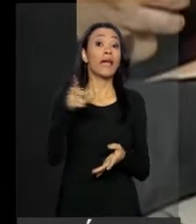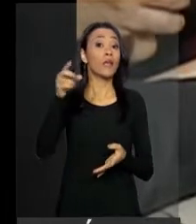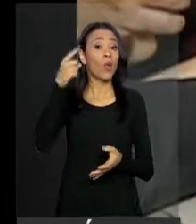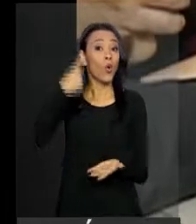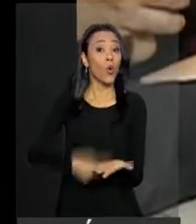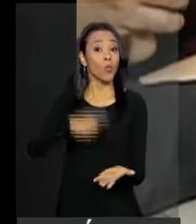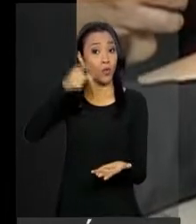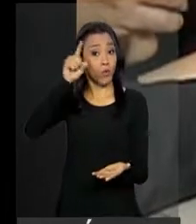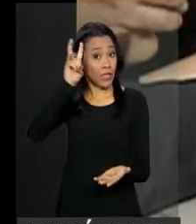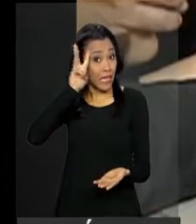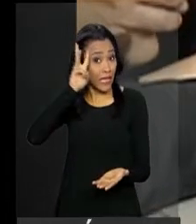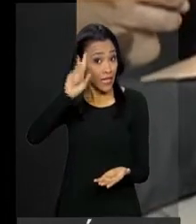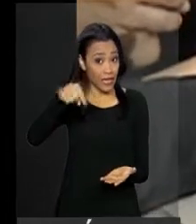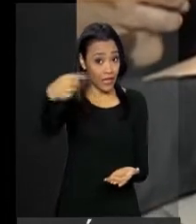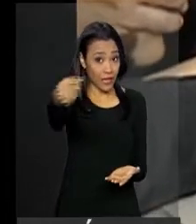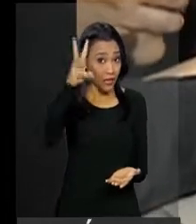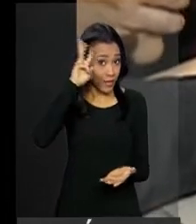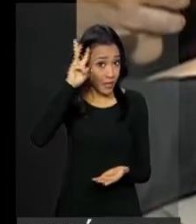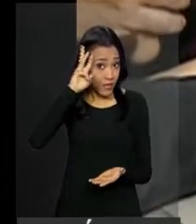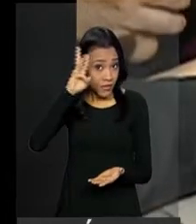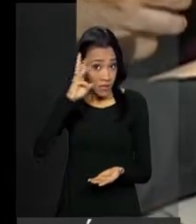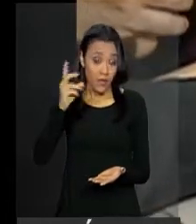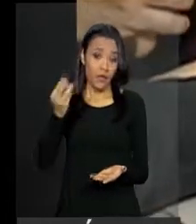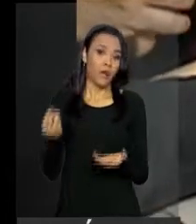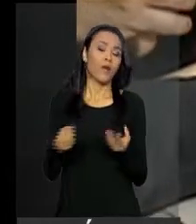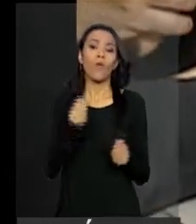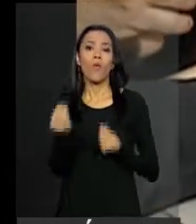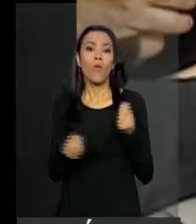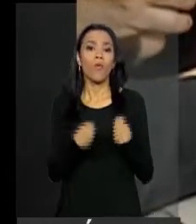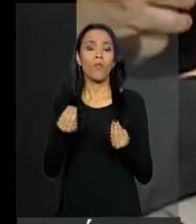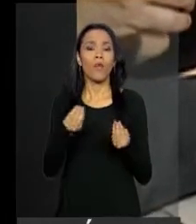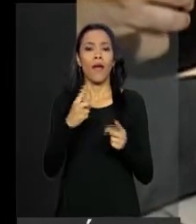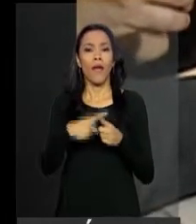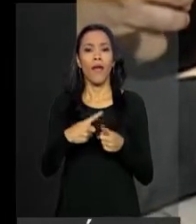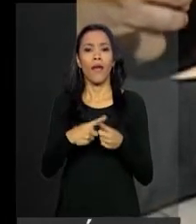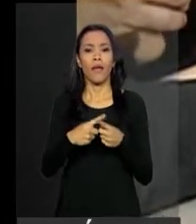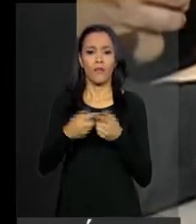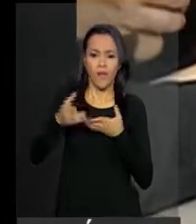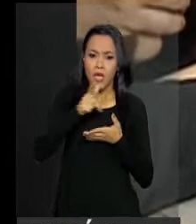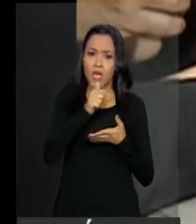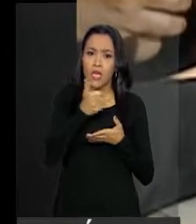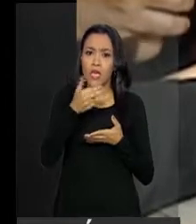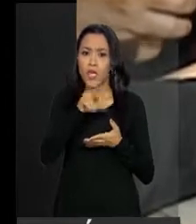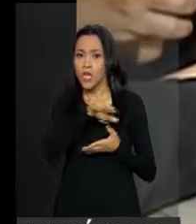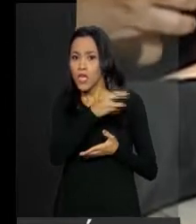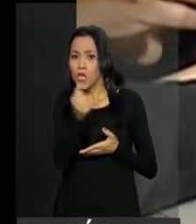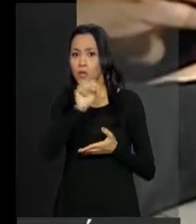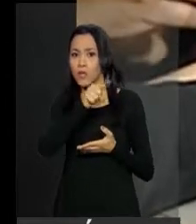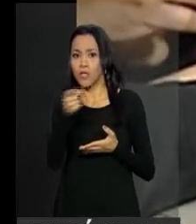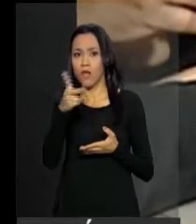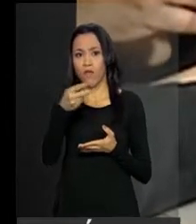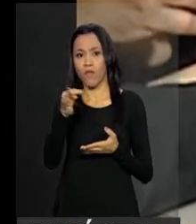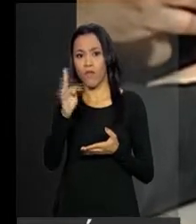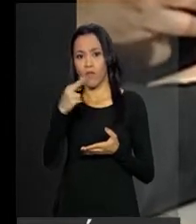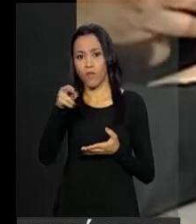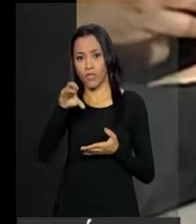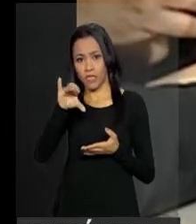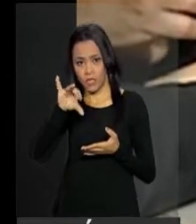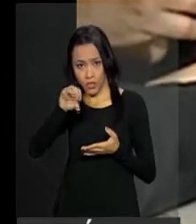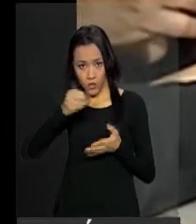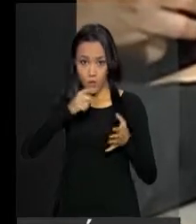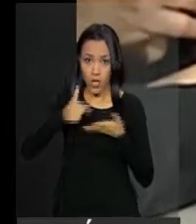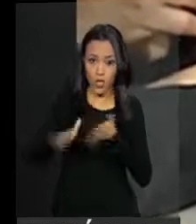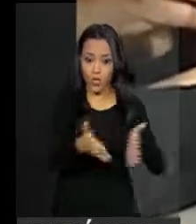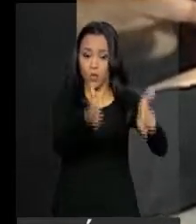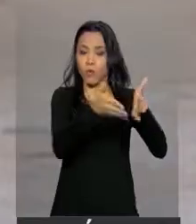reunião com senadores sobre a revitalização do Rio São Francisco, que ele considera uma obra emergencial, fundamental, importantíssima